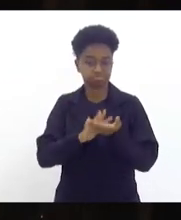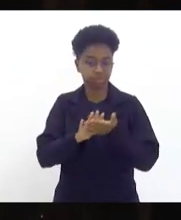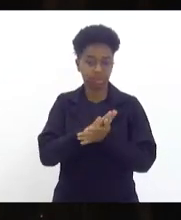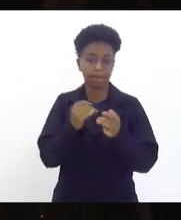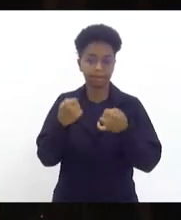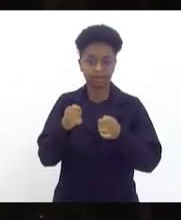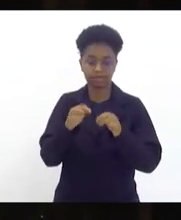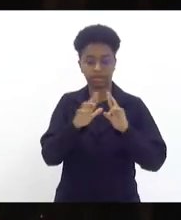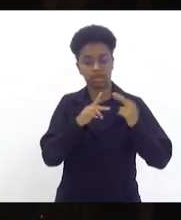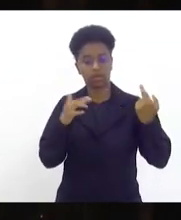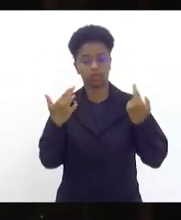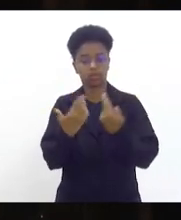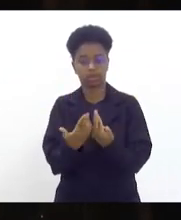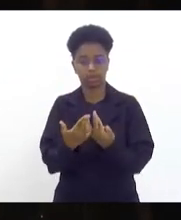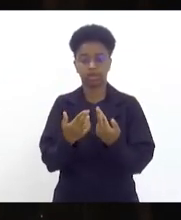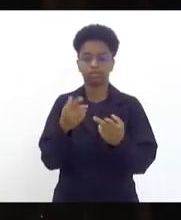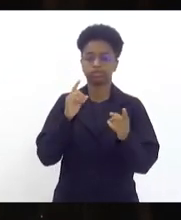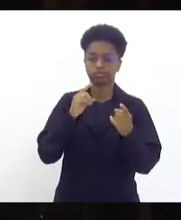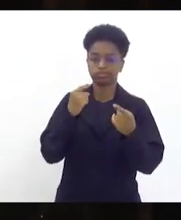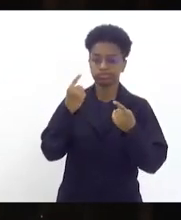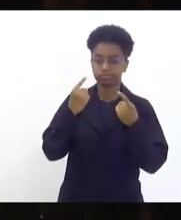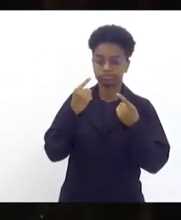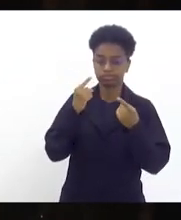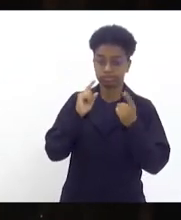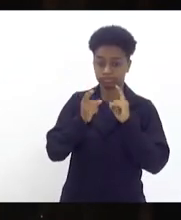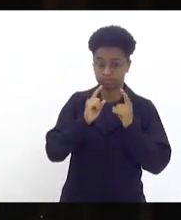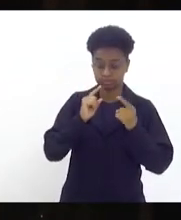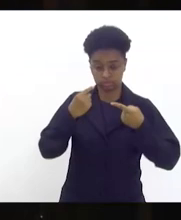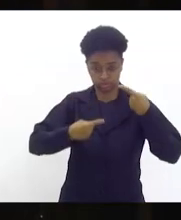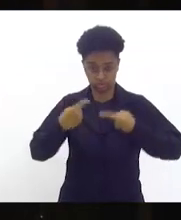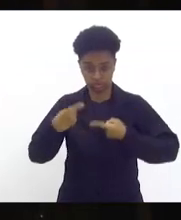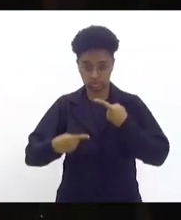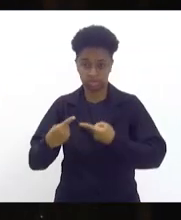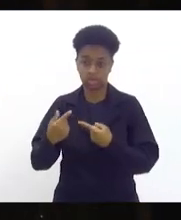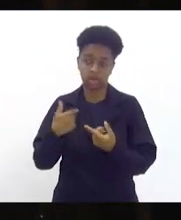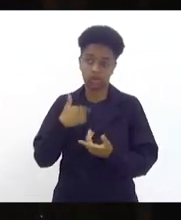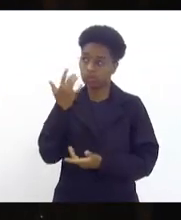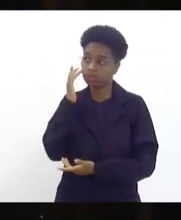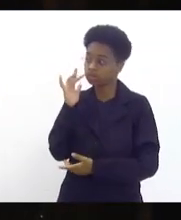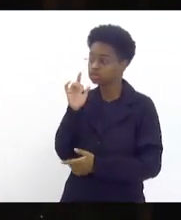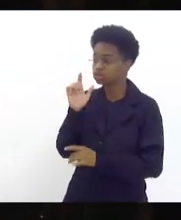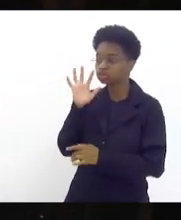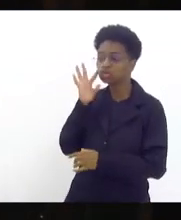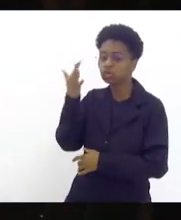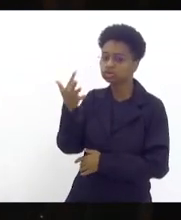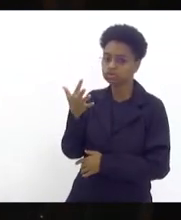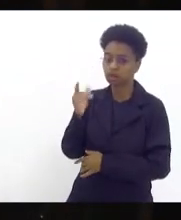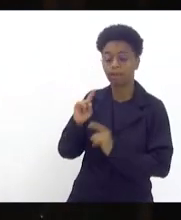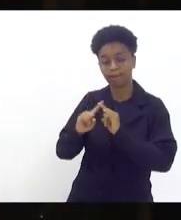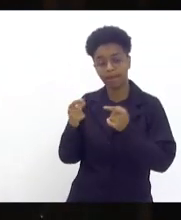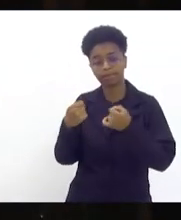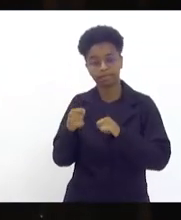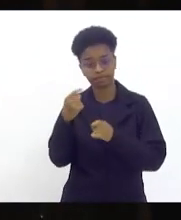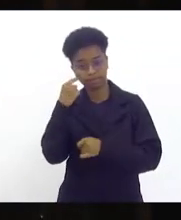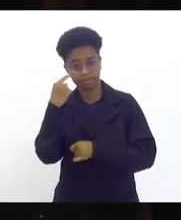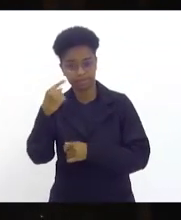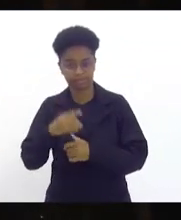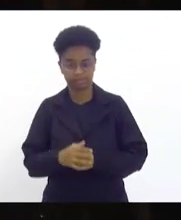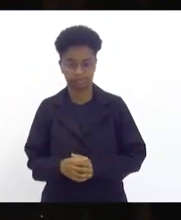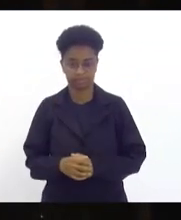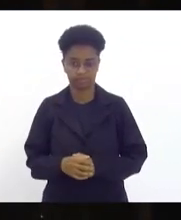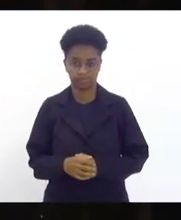sua área vamos sentar para obter as soluções para te falar ah eu não sei solução Vamos sim vamos levar essa solução